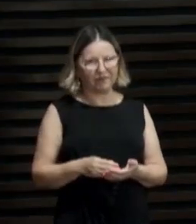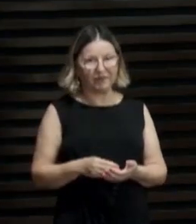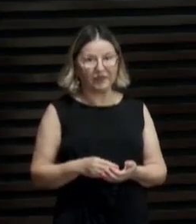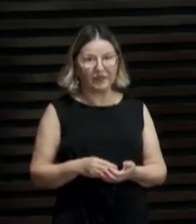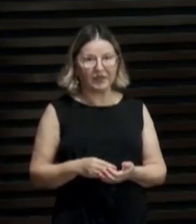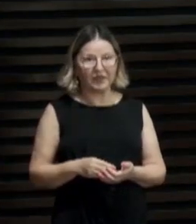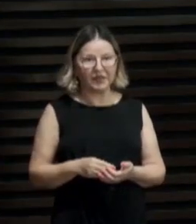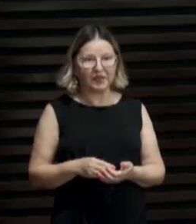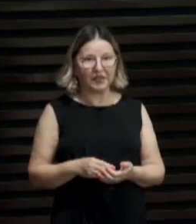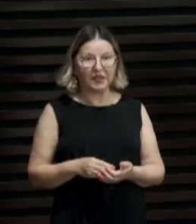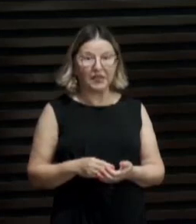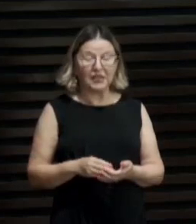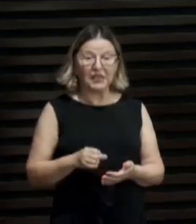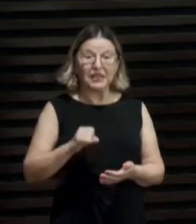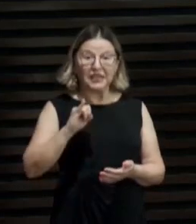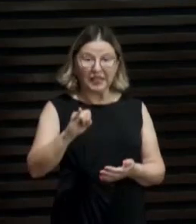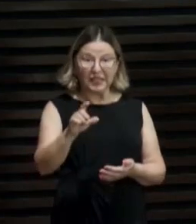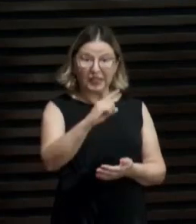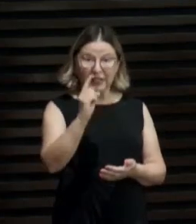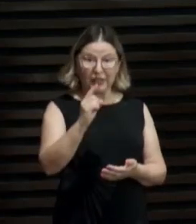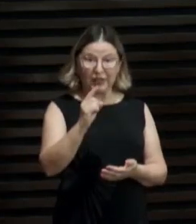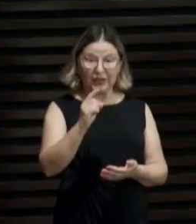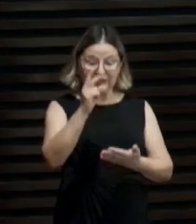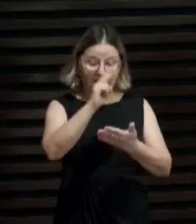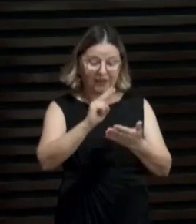e nós estamos duvidando do que Deus diz.